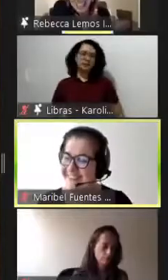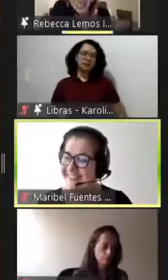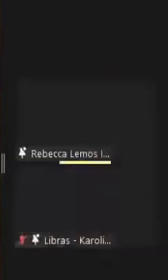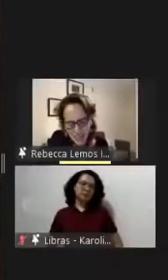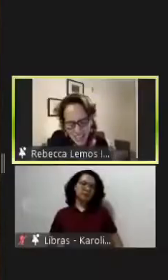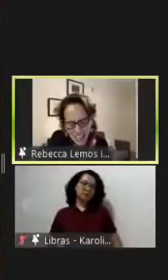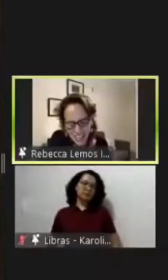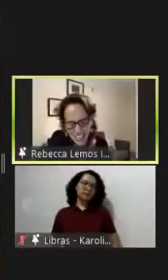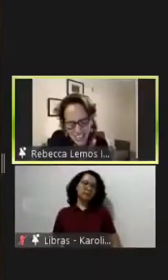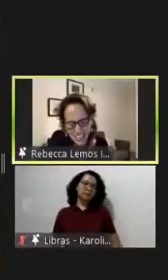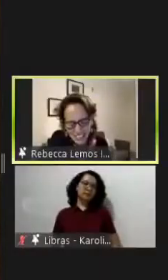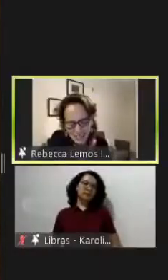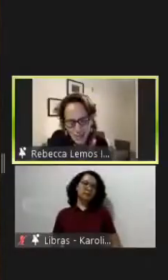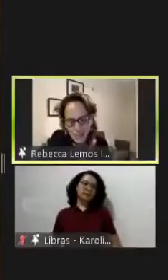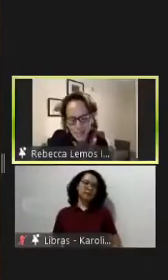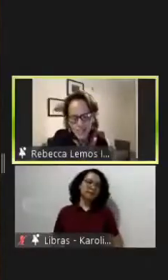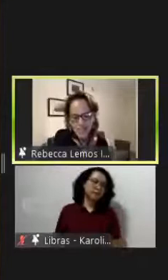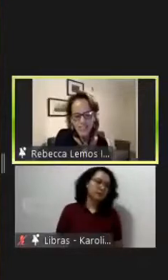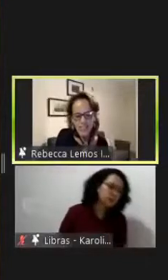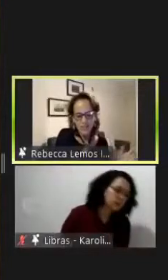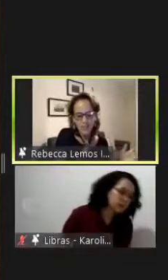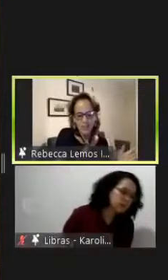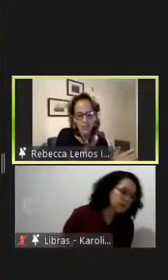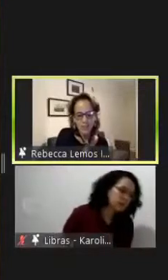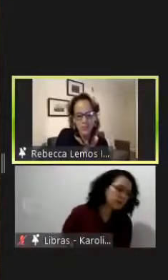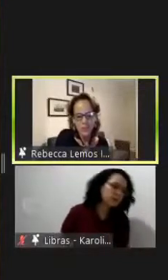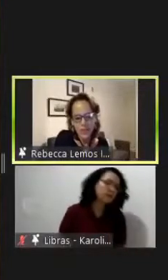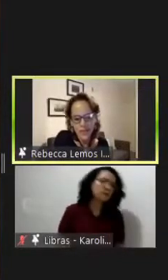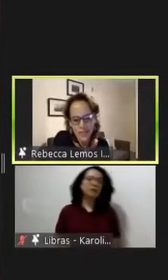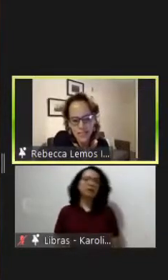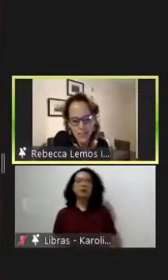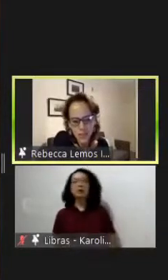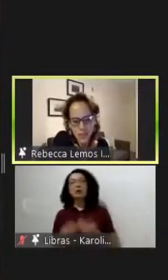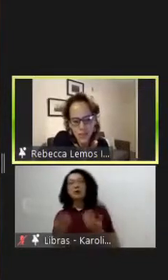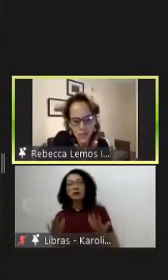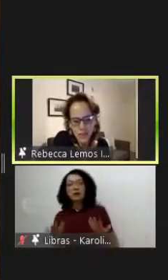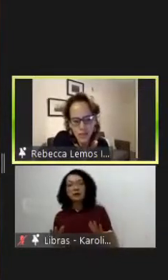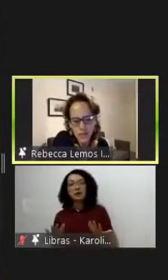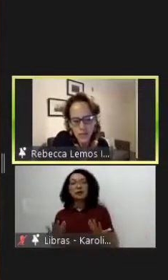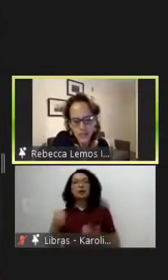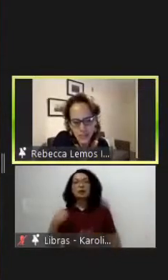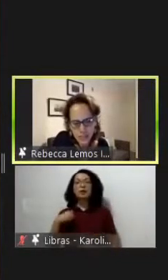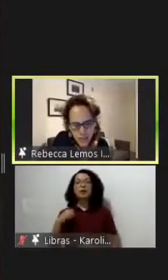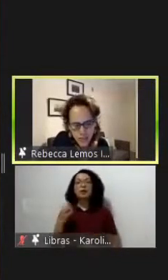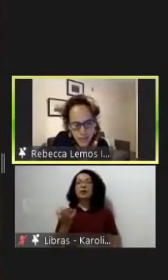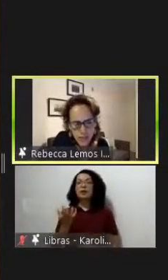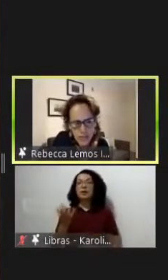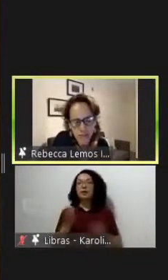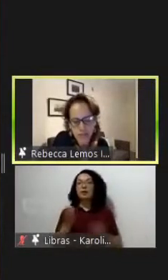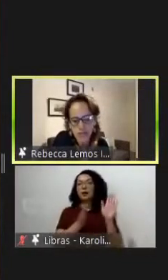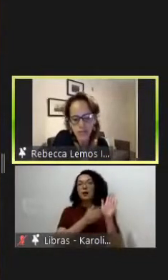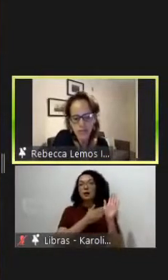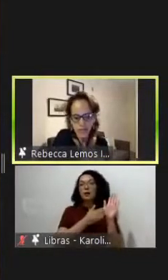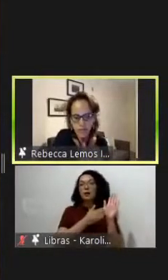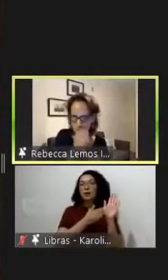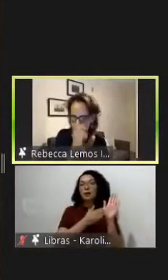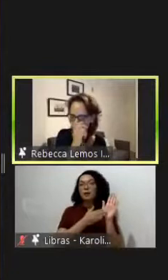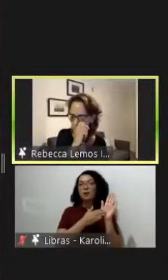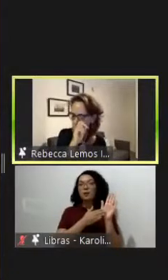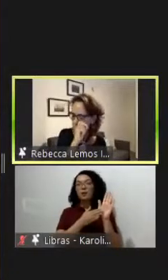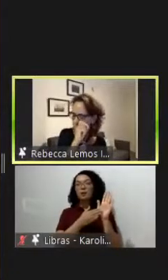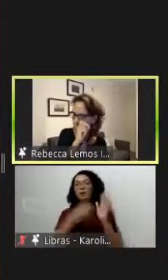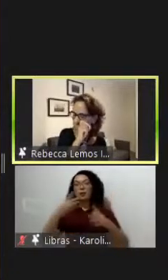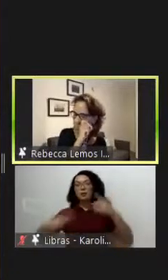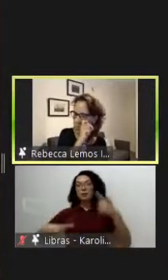então bom então é isso então eu propus falar sobre o diálogos internacionais dos estudos latino